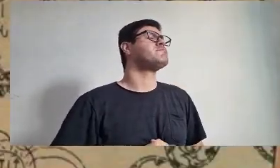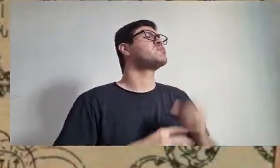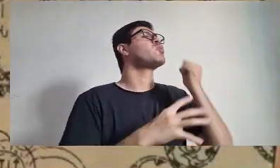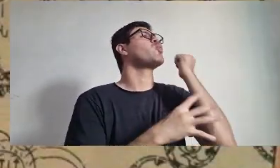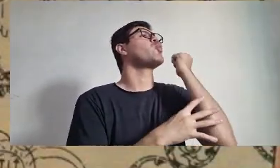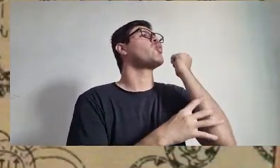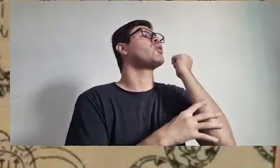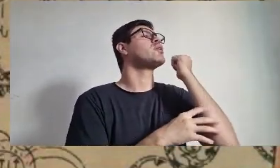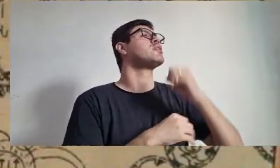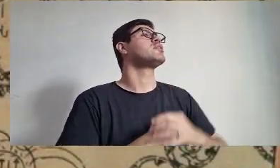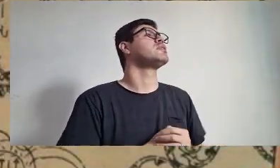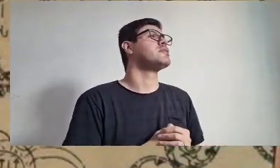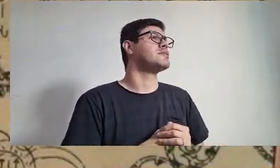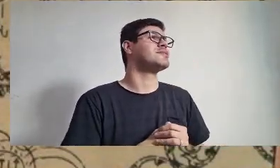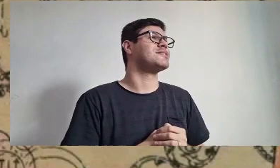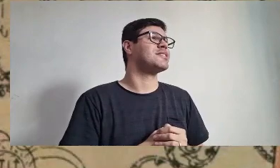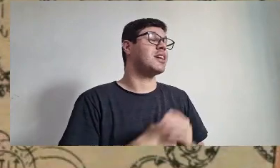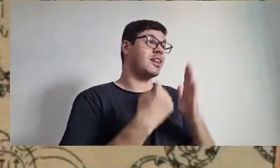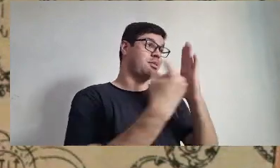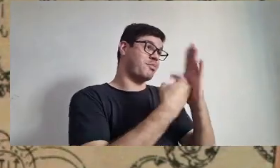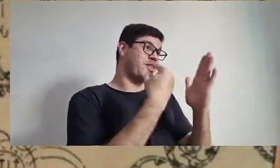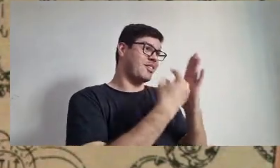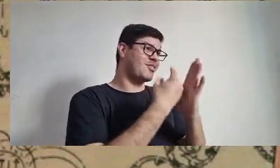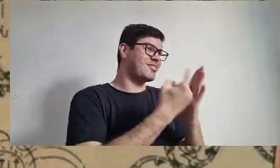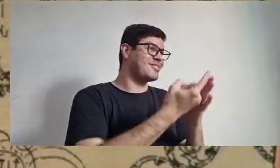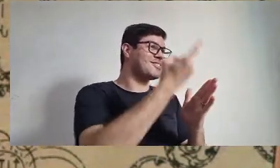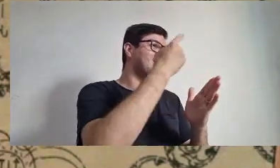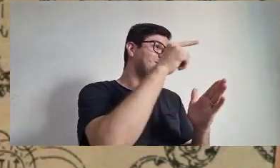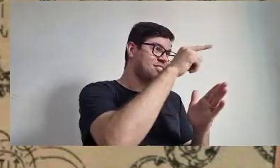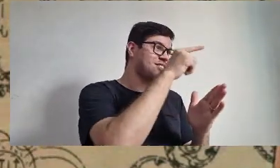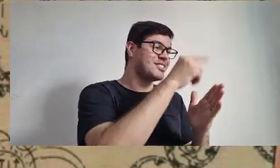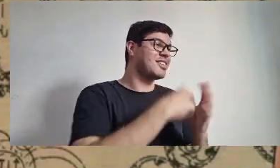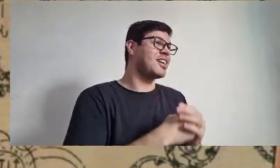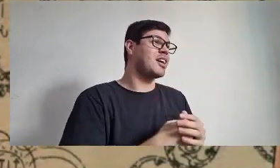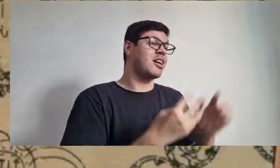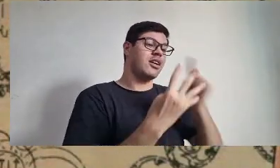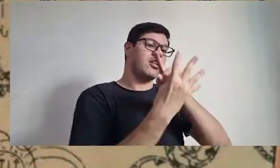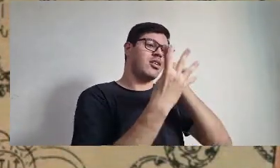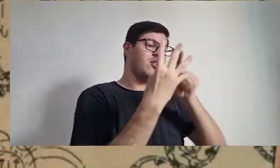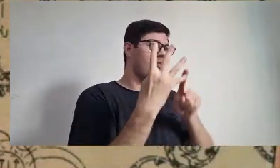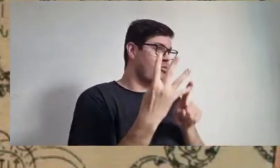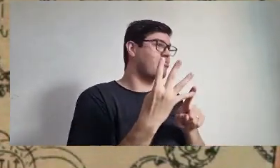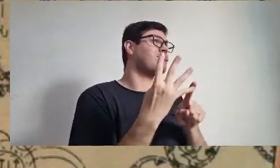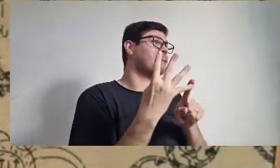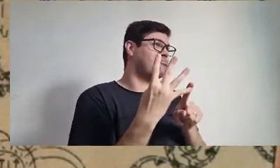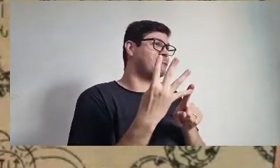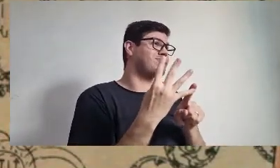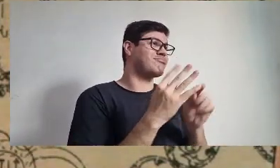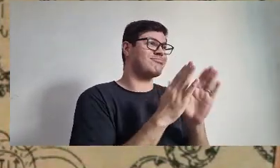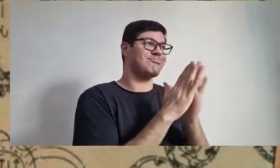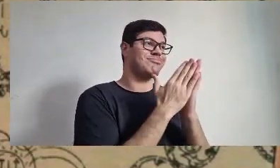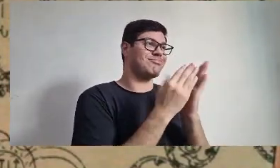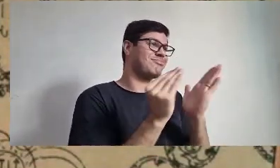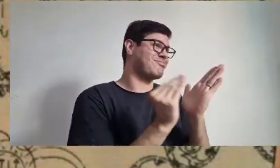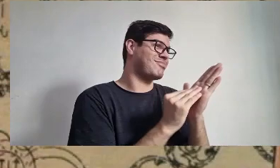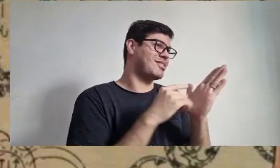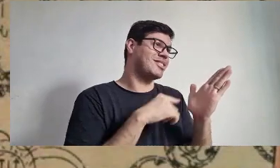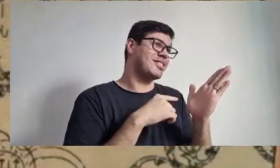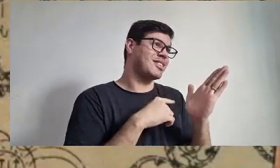homens escreveram? A pergunta que me fez lá no início. São quatro homens. E é a fundadora que teve esta